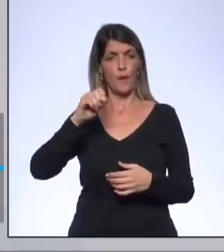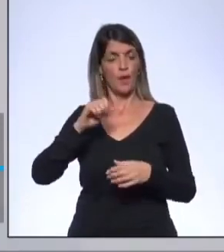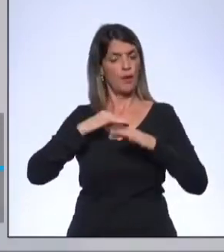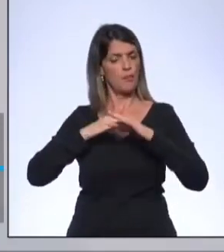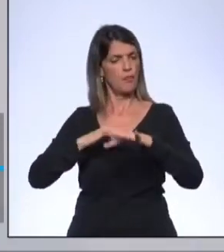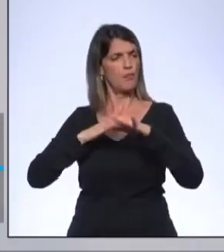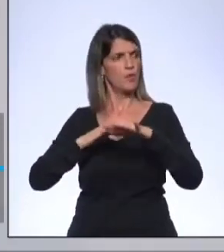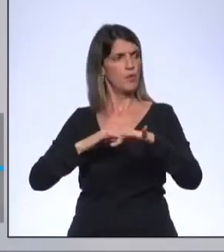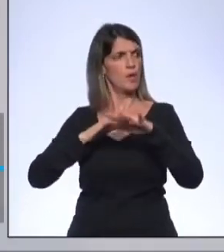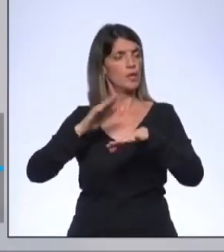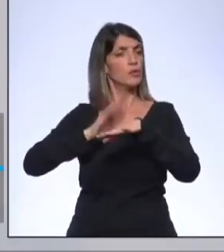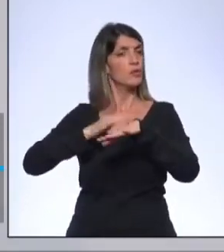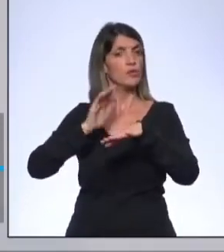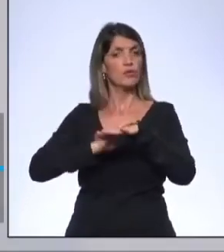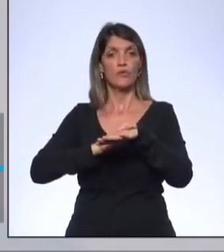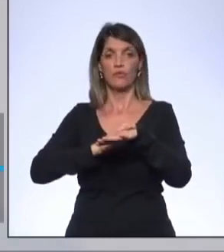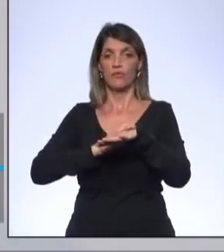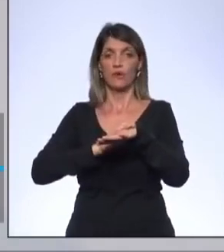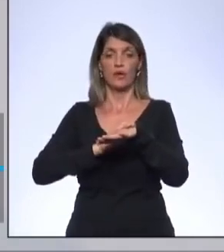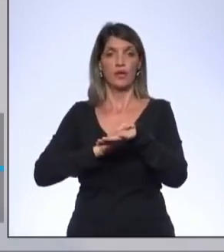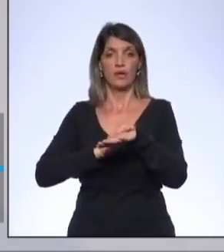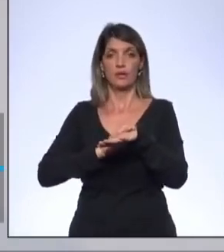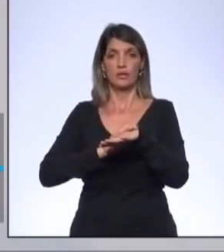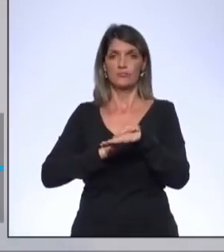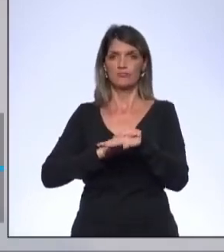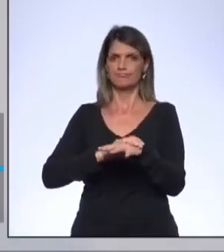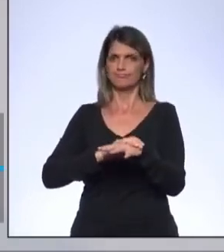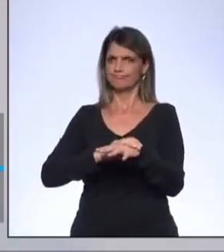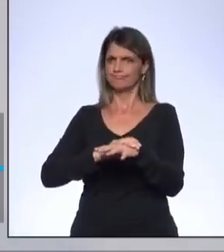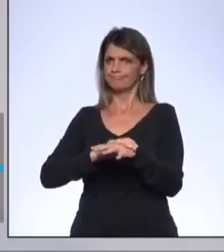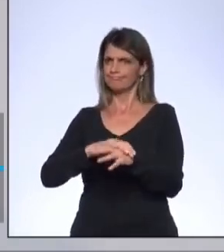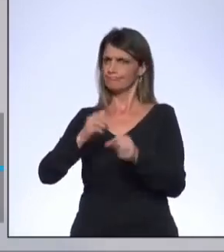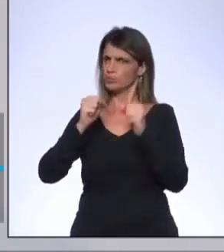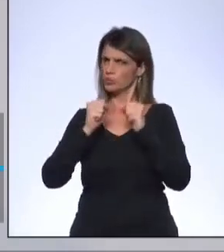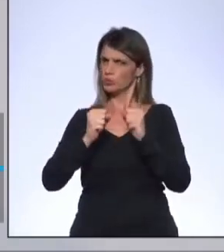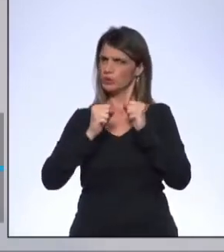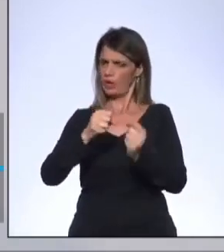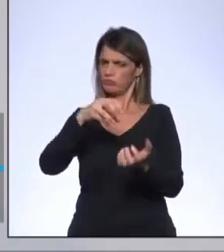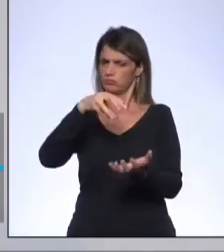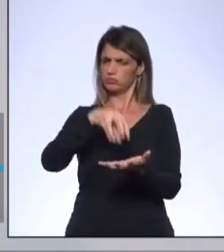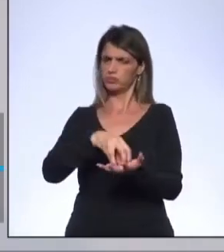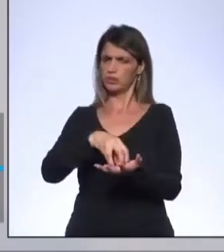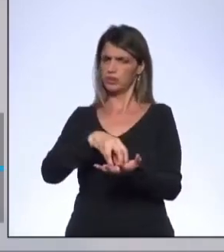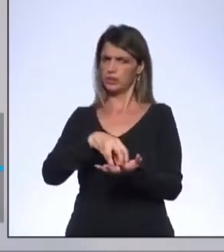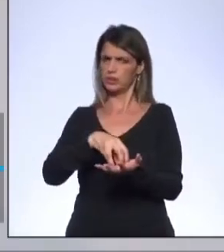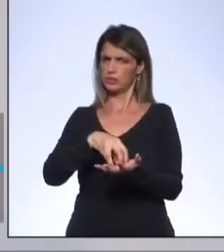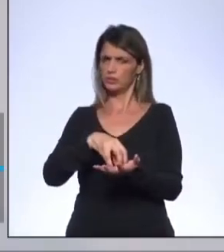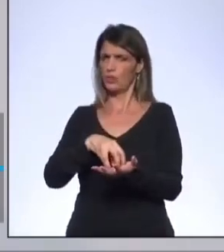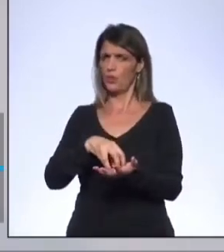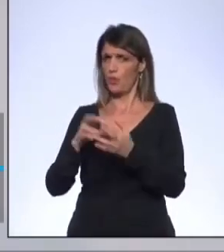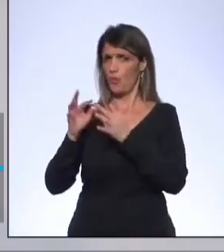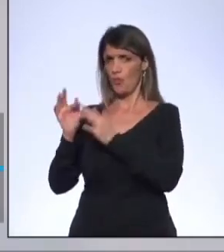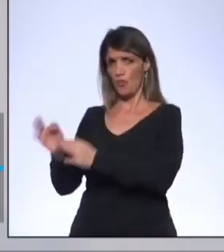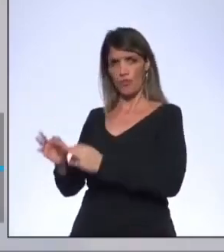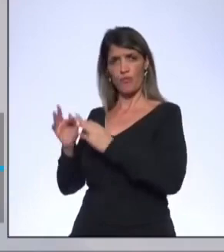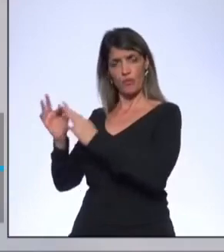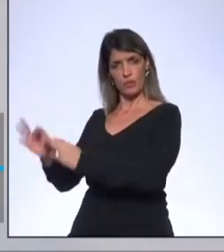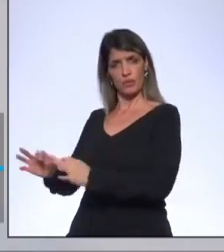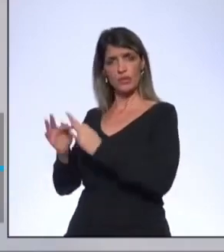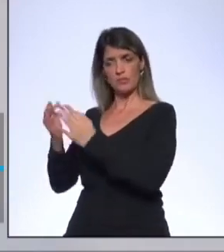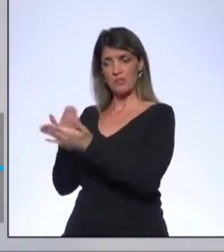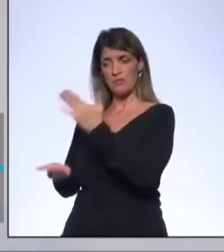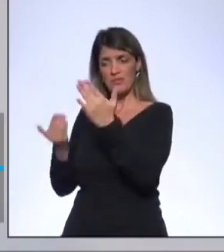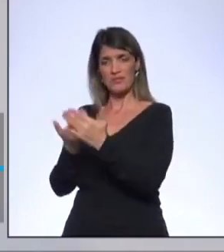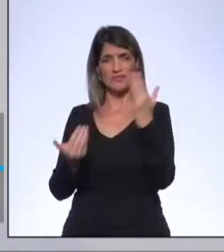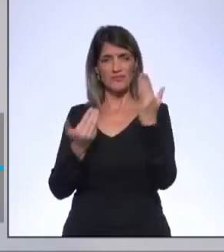movimento que fez com que o rei concentrasse os poderes e esses senhores feudais, que constituem a nobreza, passam a perder o poder.